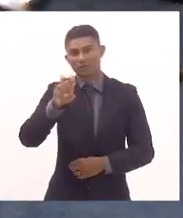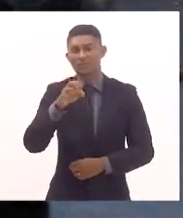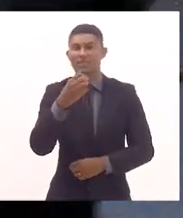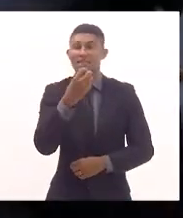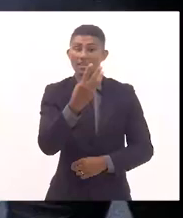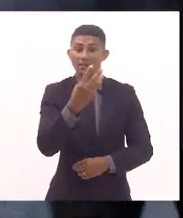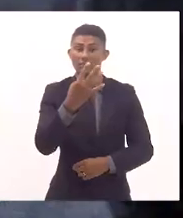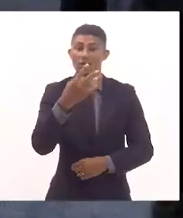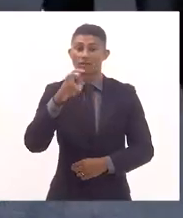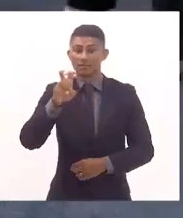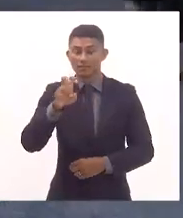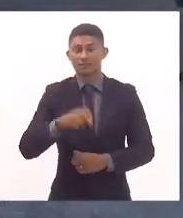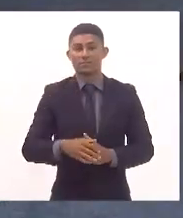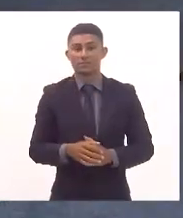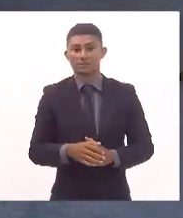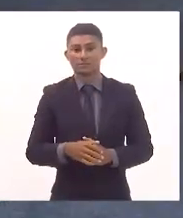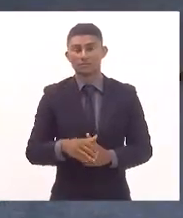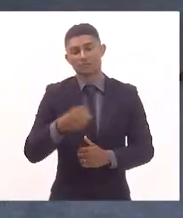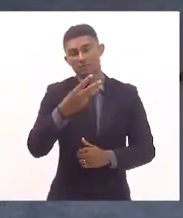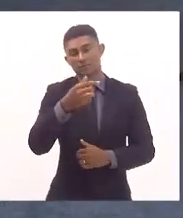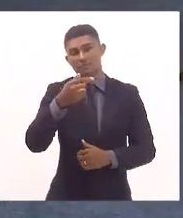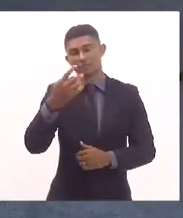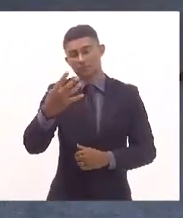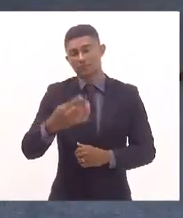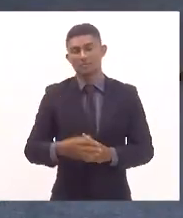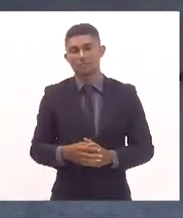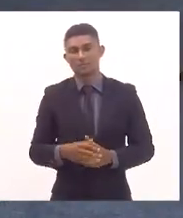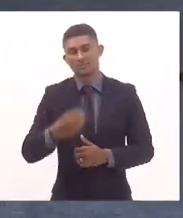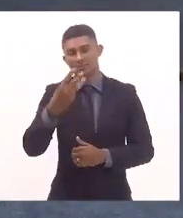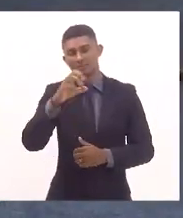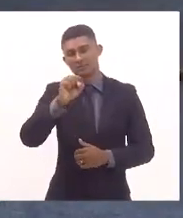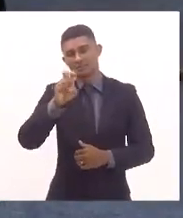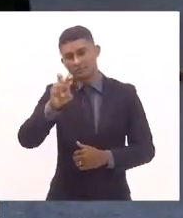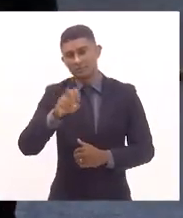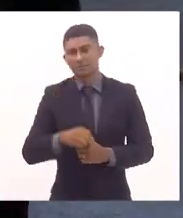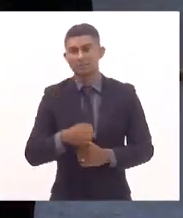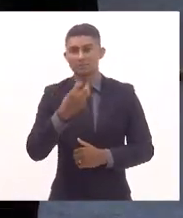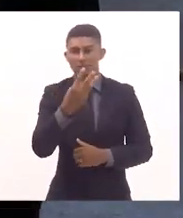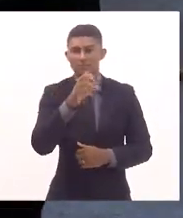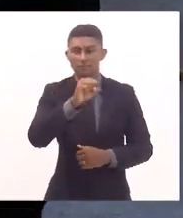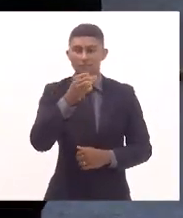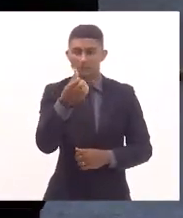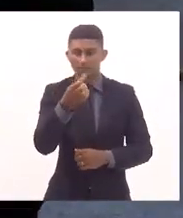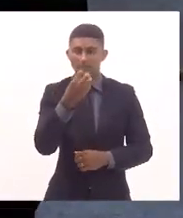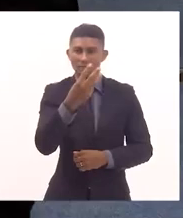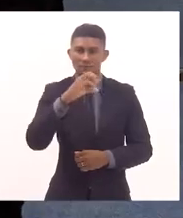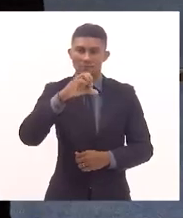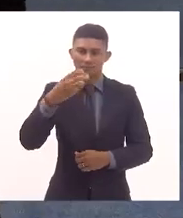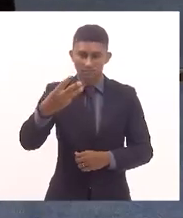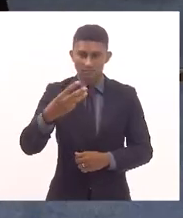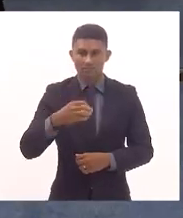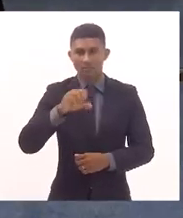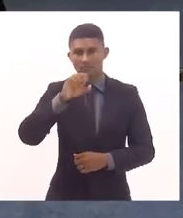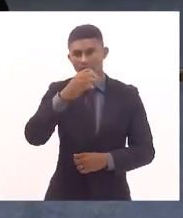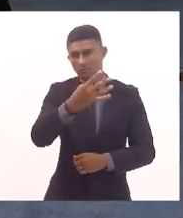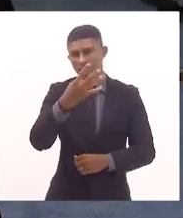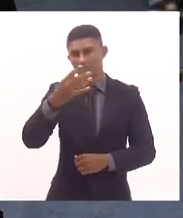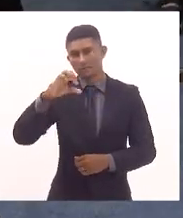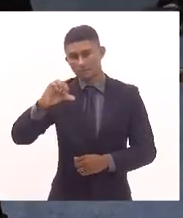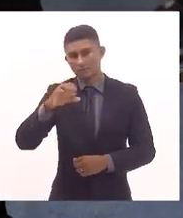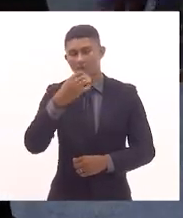345, 346, 374, 385, 386, 393,